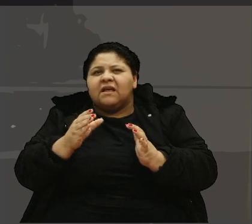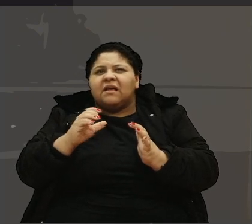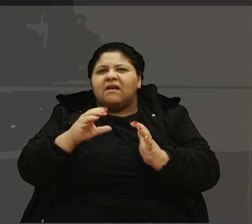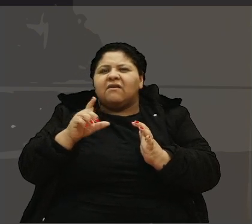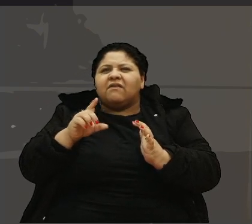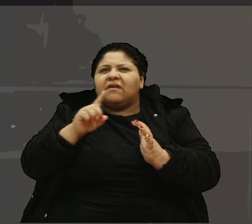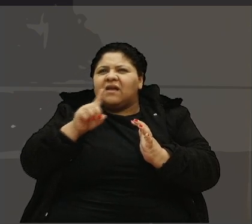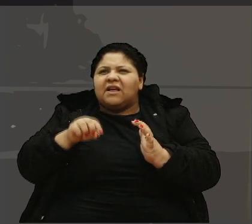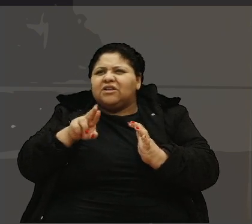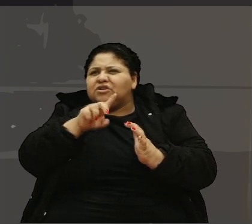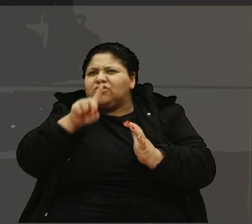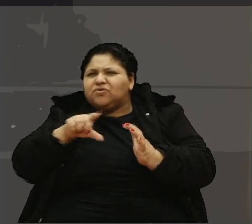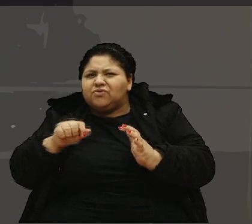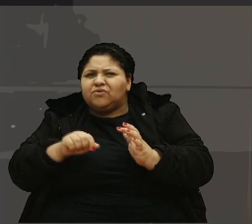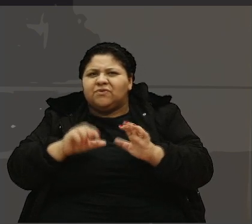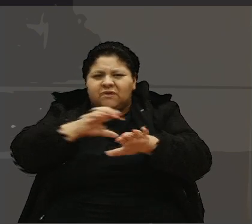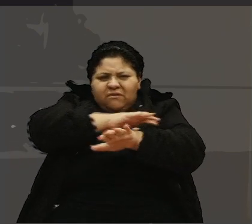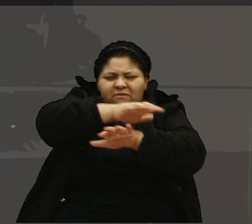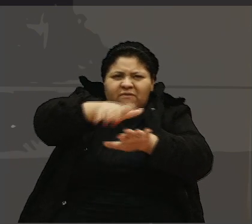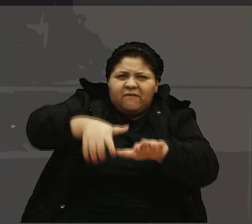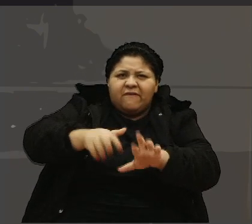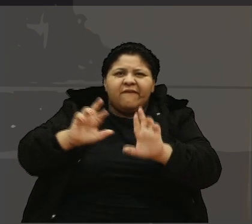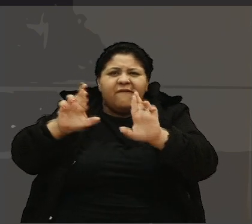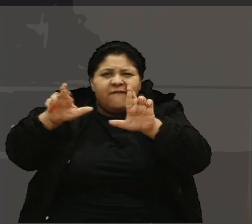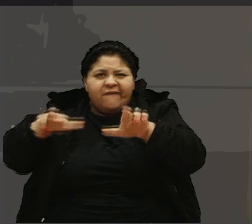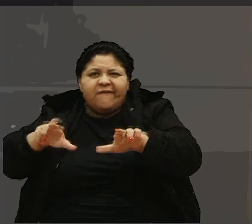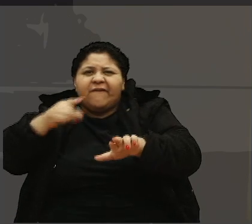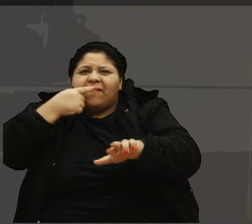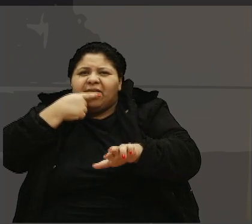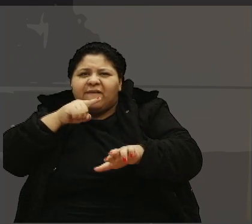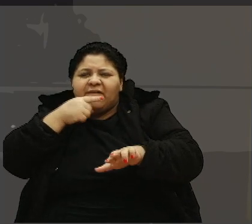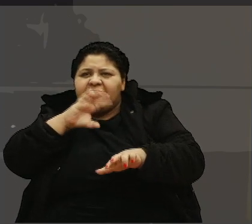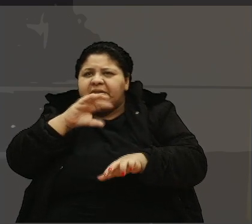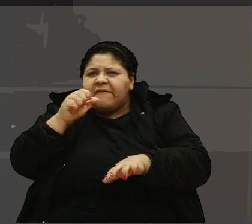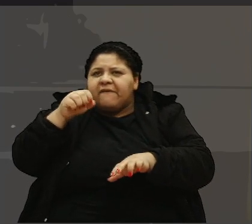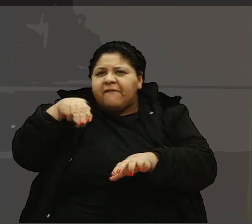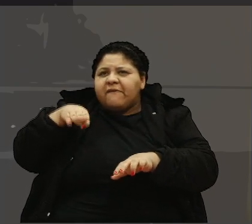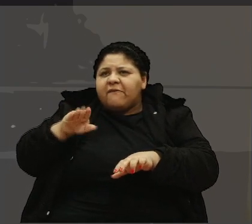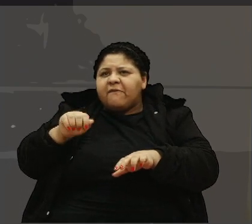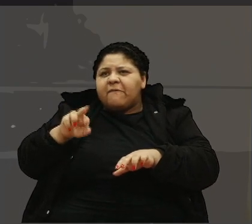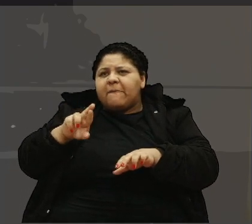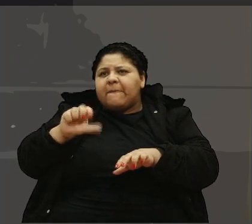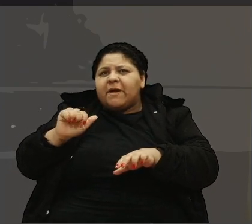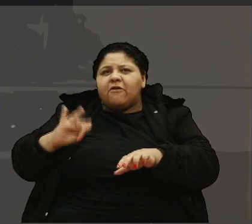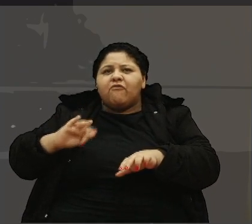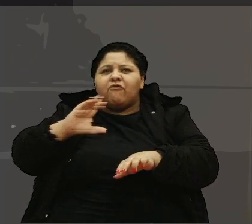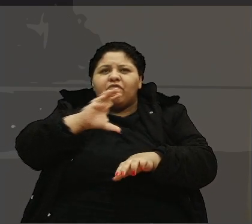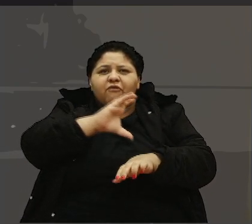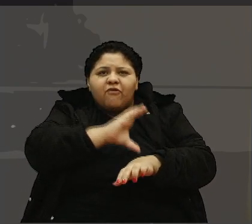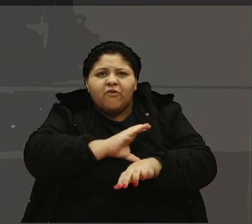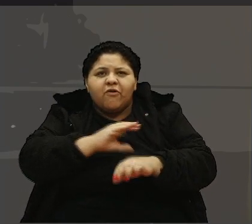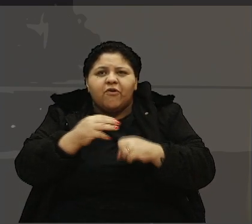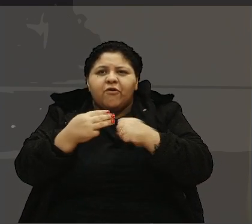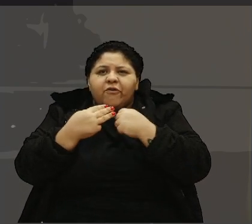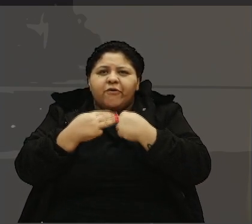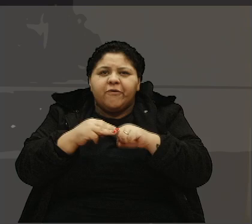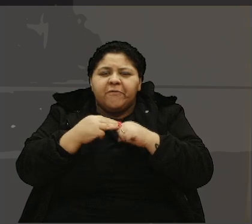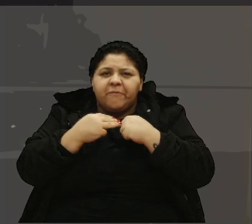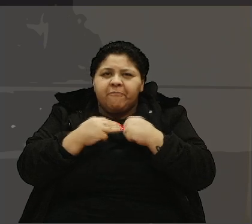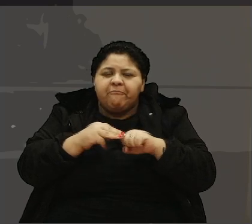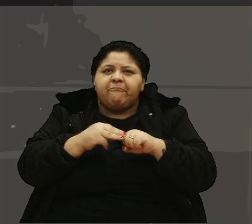Capão Alto, aí a região de São Francisco de Paula, Cambará, Flores da Cunha, São Marcos,